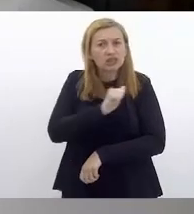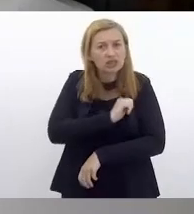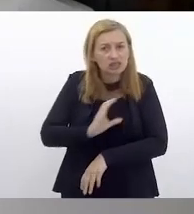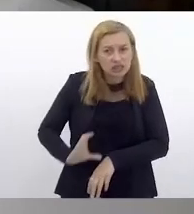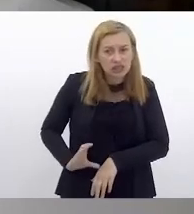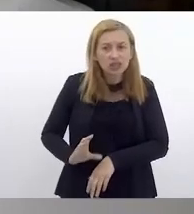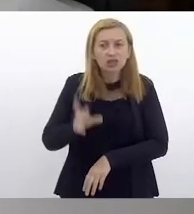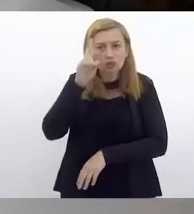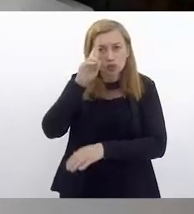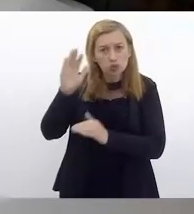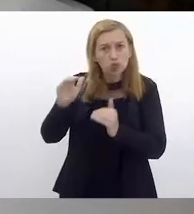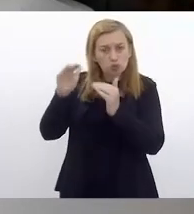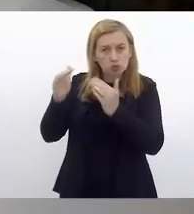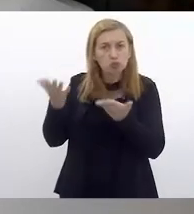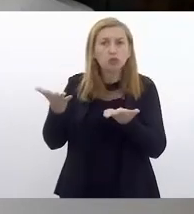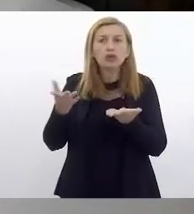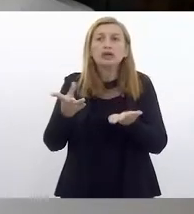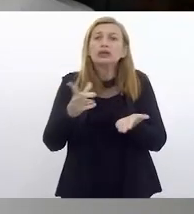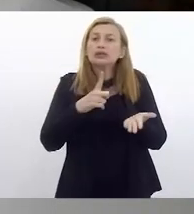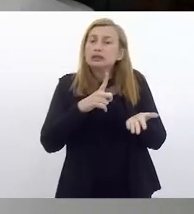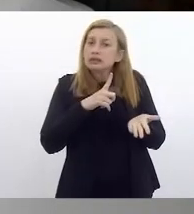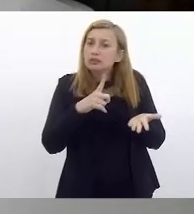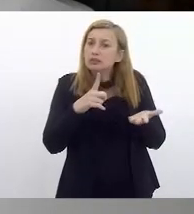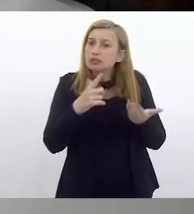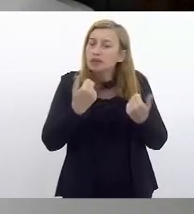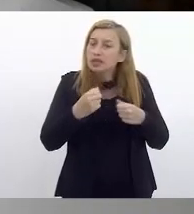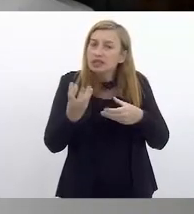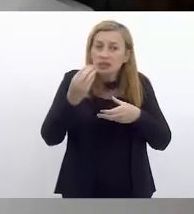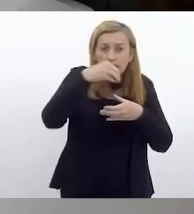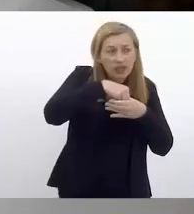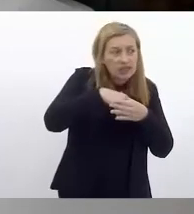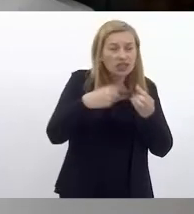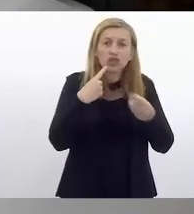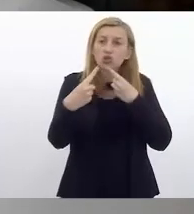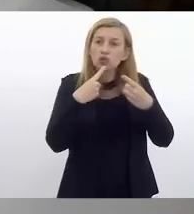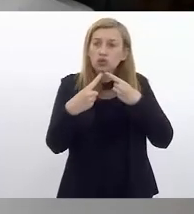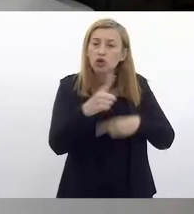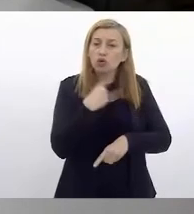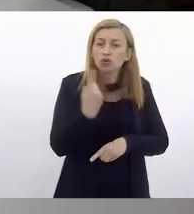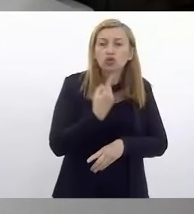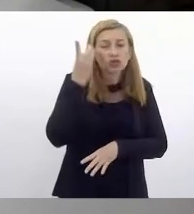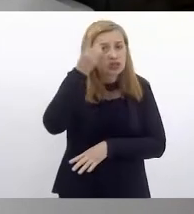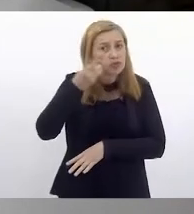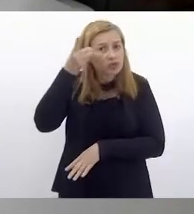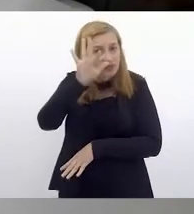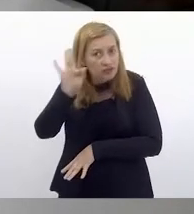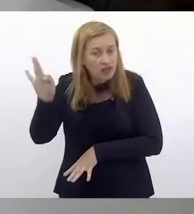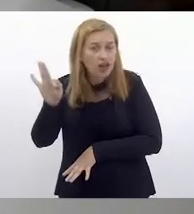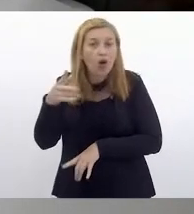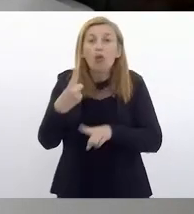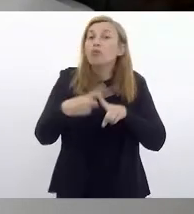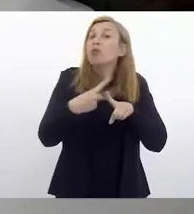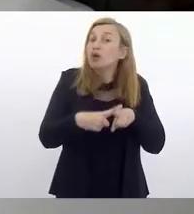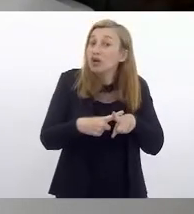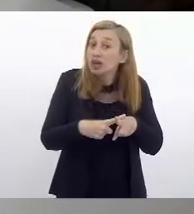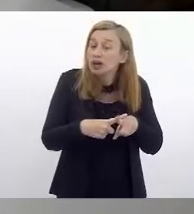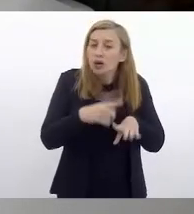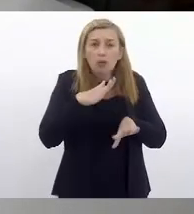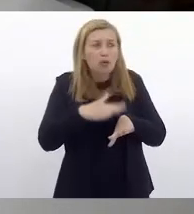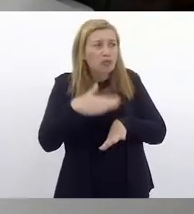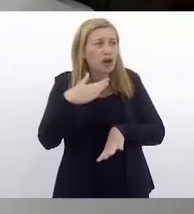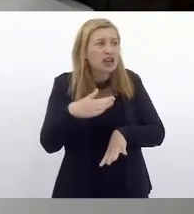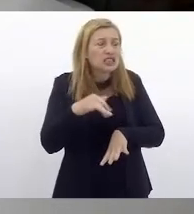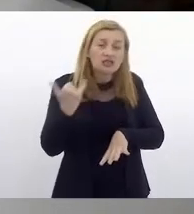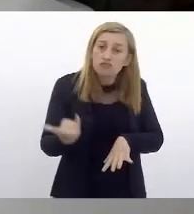Siciliano, Vossa Excelência, eu acho que a gente tem que trazer para dentro desse debate os nossos deputados federais. Porque, por mais que